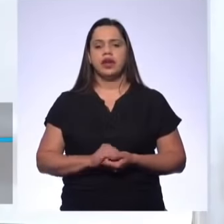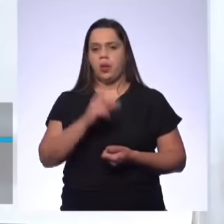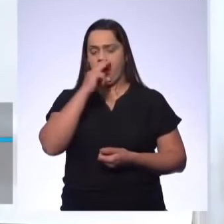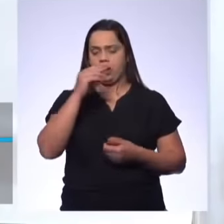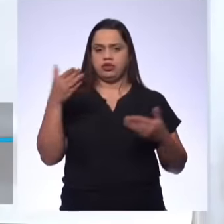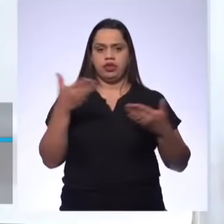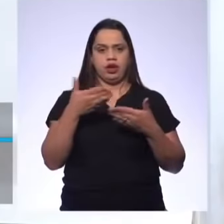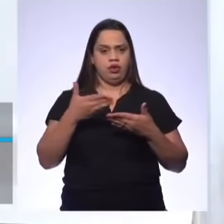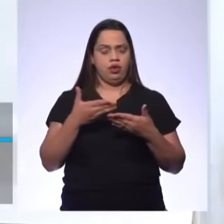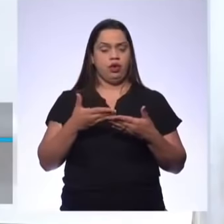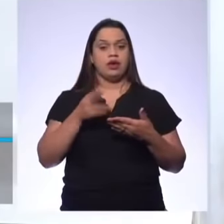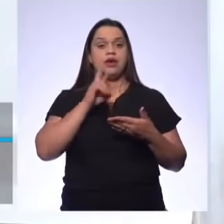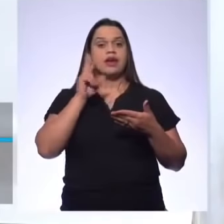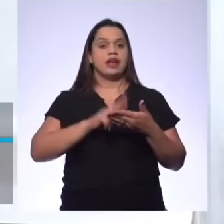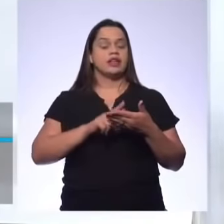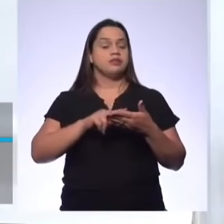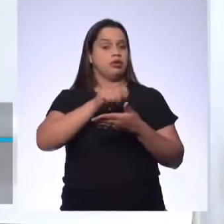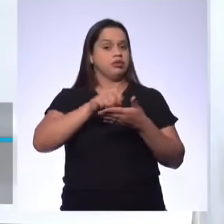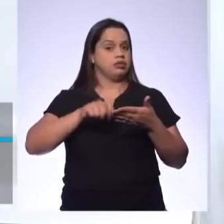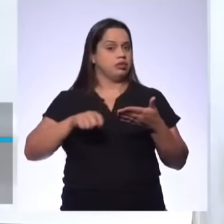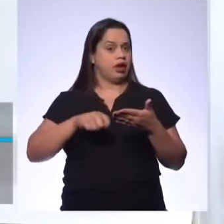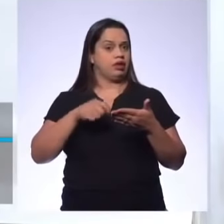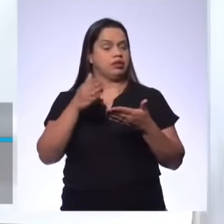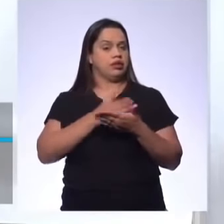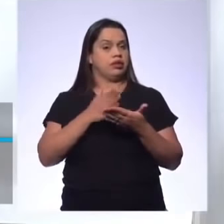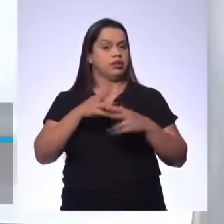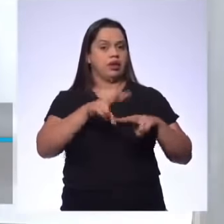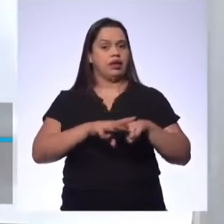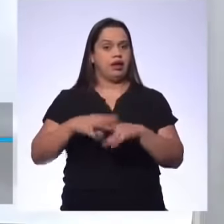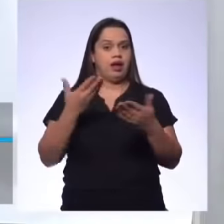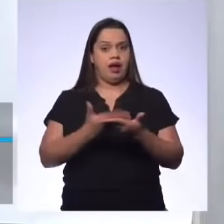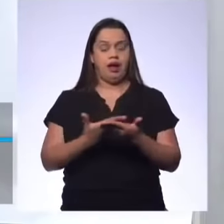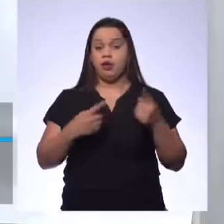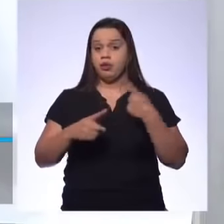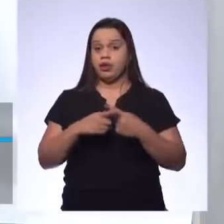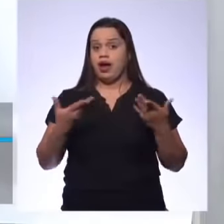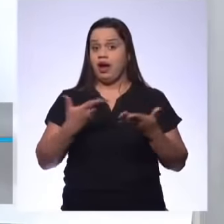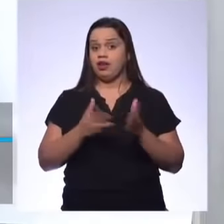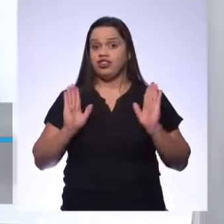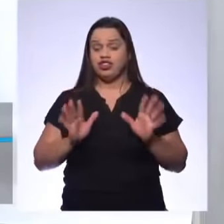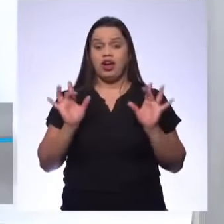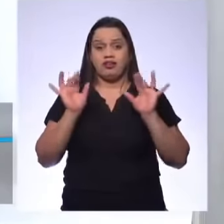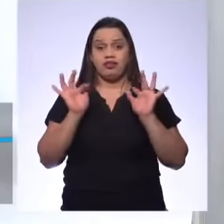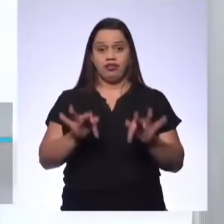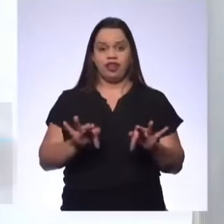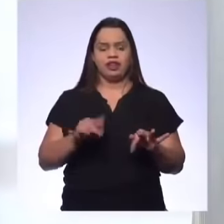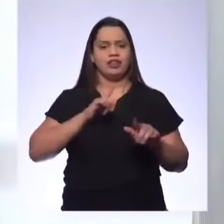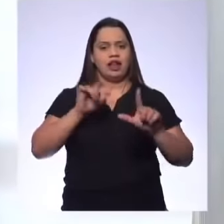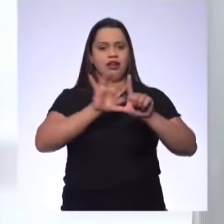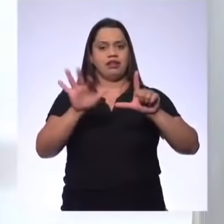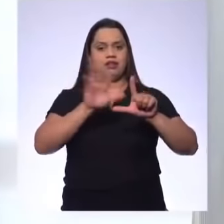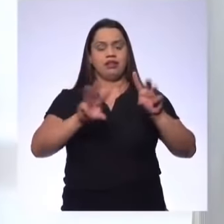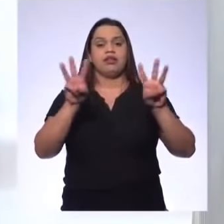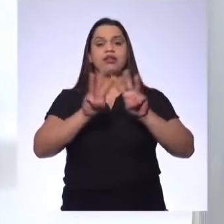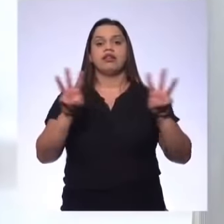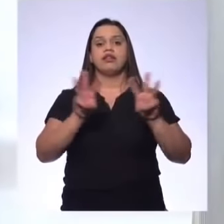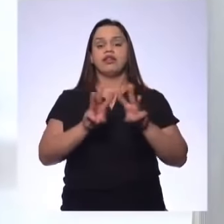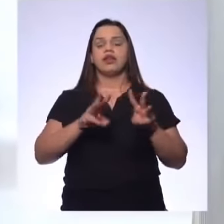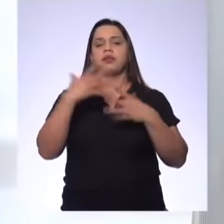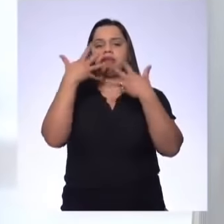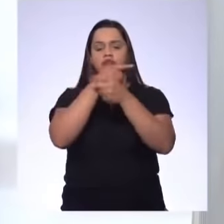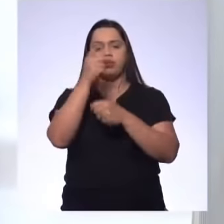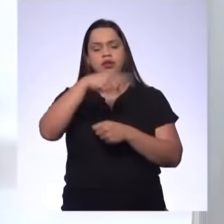resposta tinha na no caderno de vocês dá uma realizada na aula nossas aulas está chegando ao fim tem ali o QR Code os